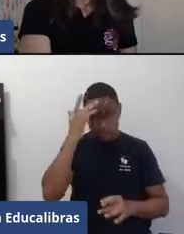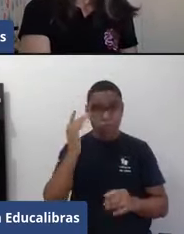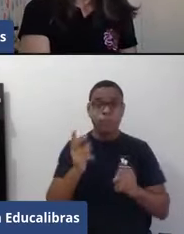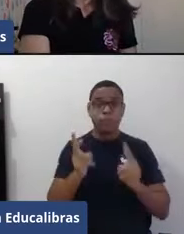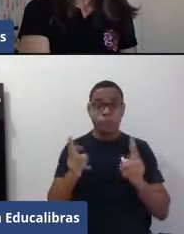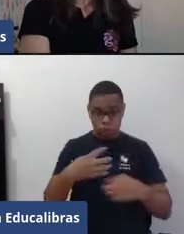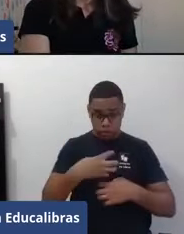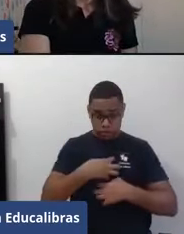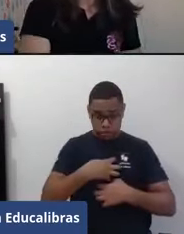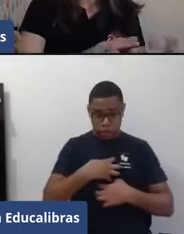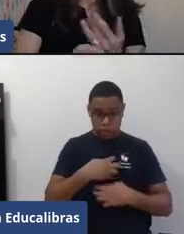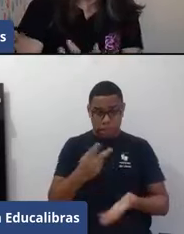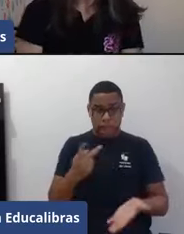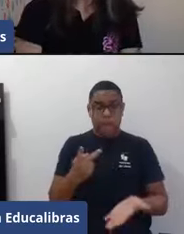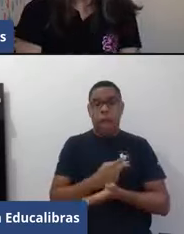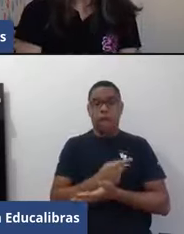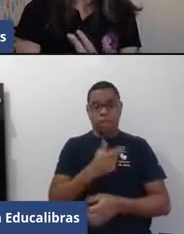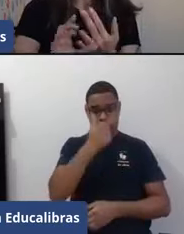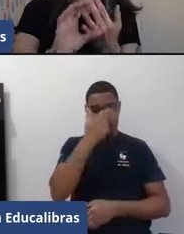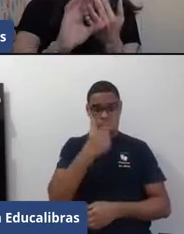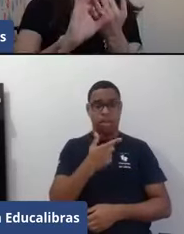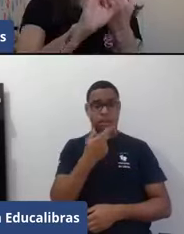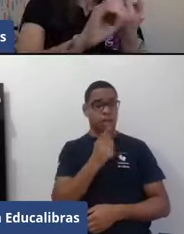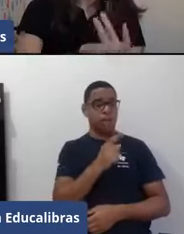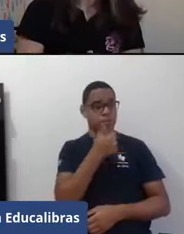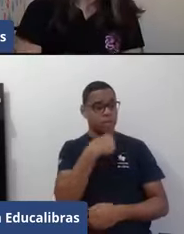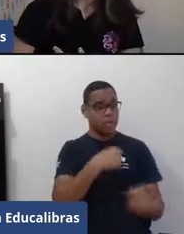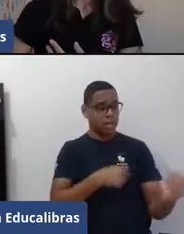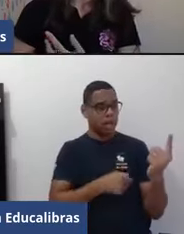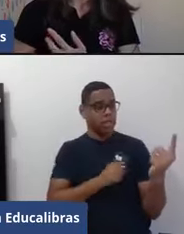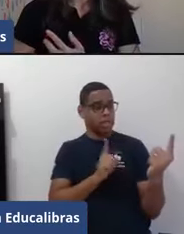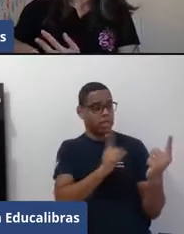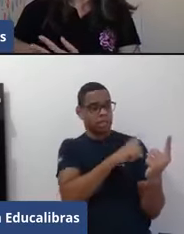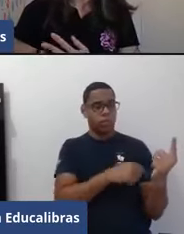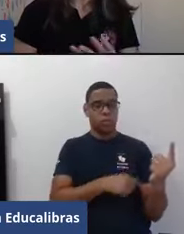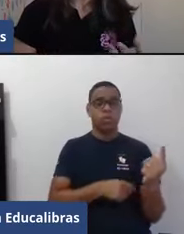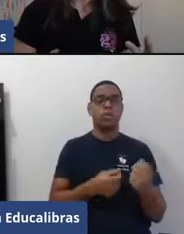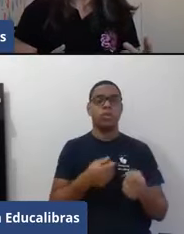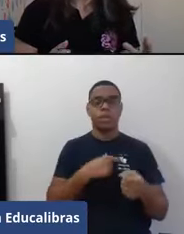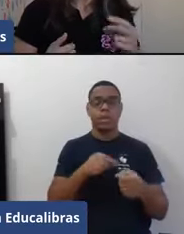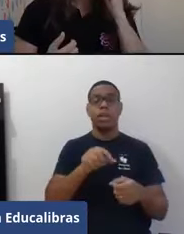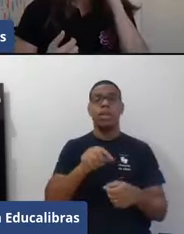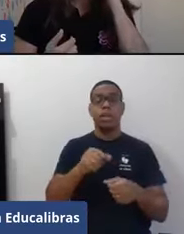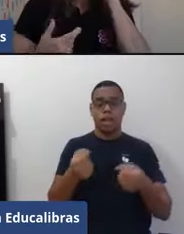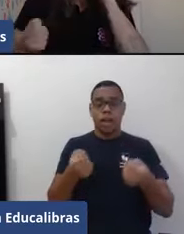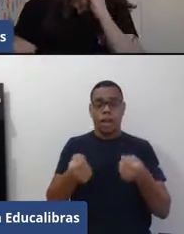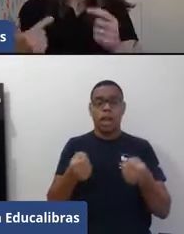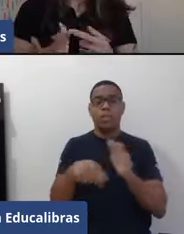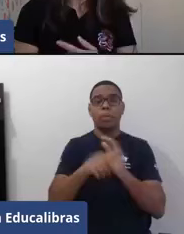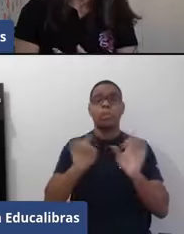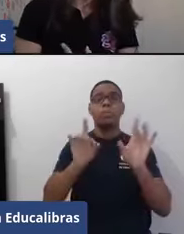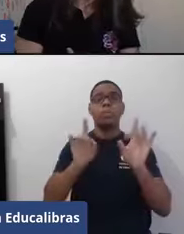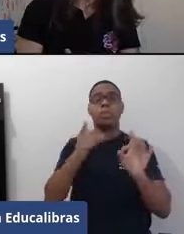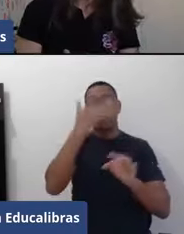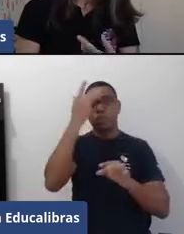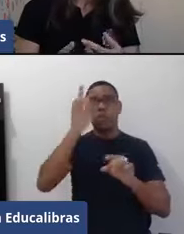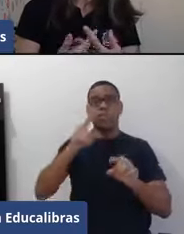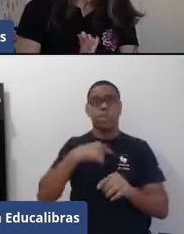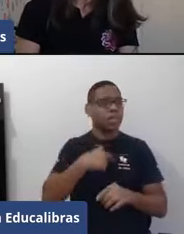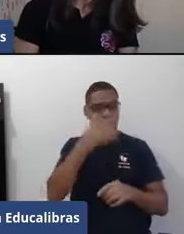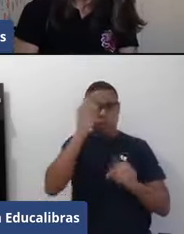atitudes erradas, dizendo não para as mães, parando o carro na vaga das pessoas com deficiência, sem ter uma